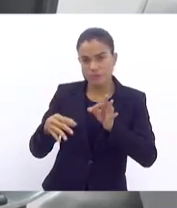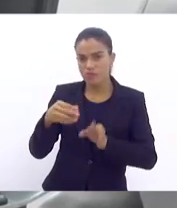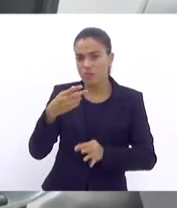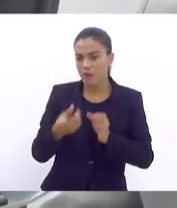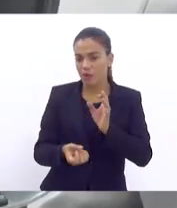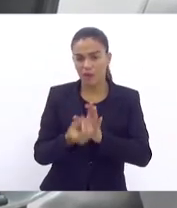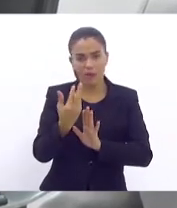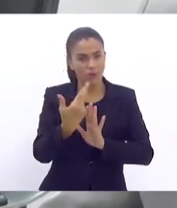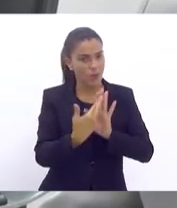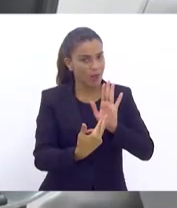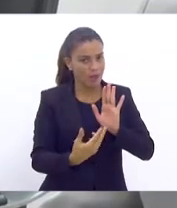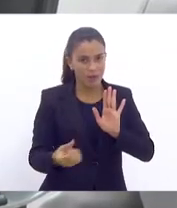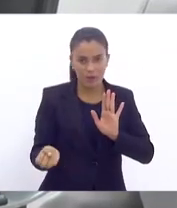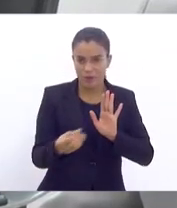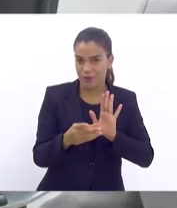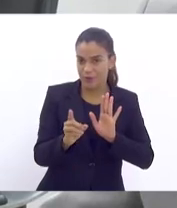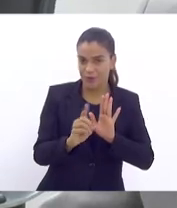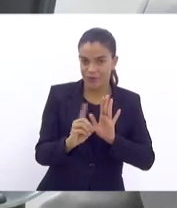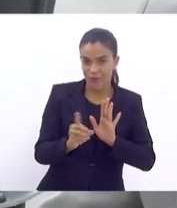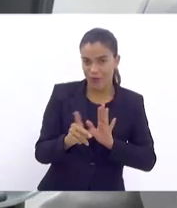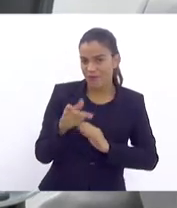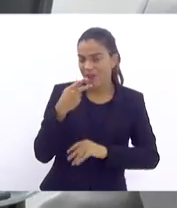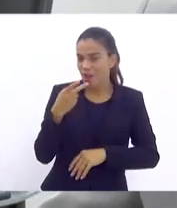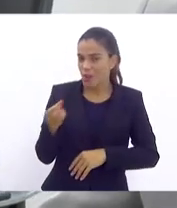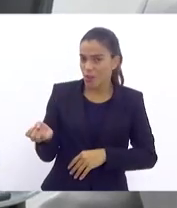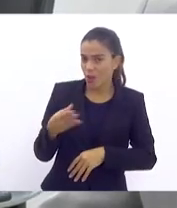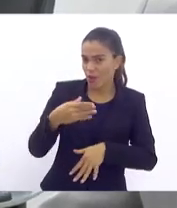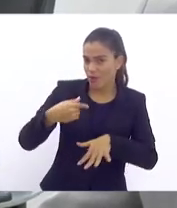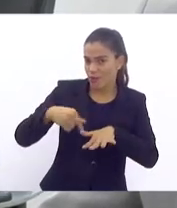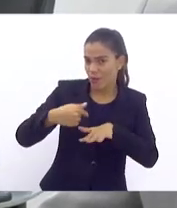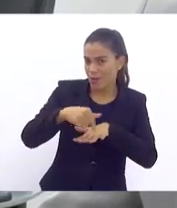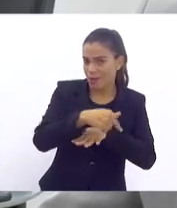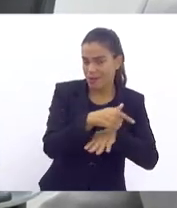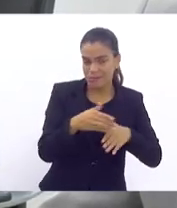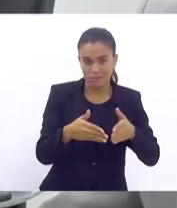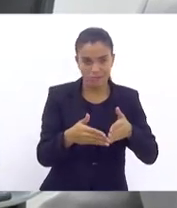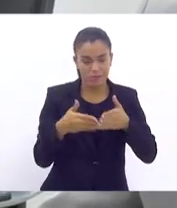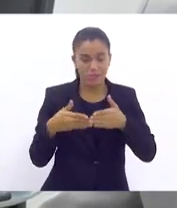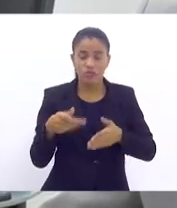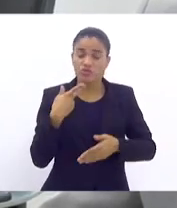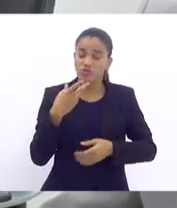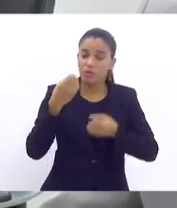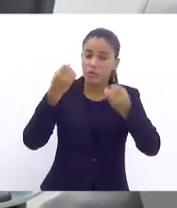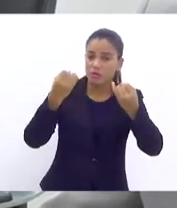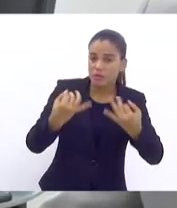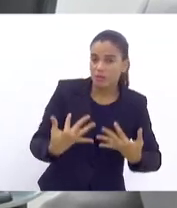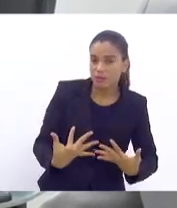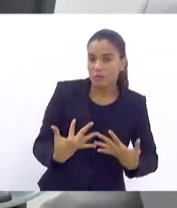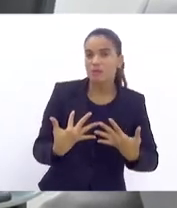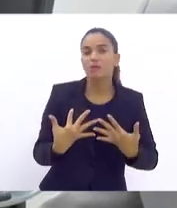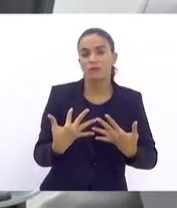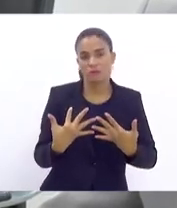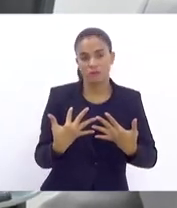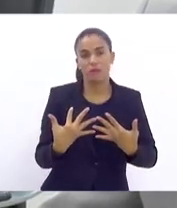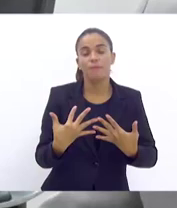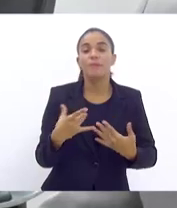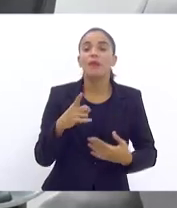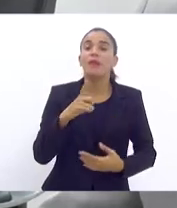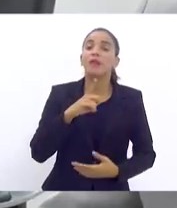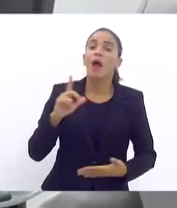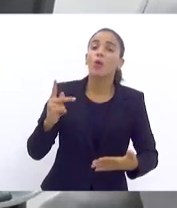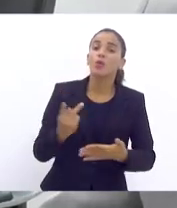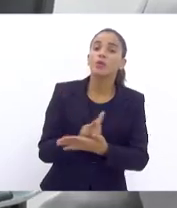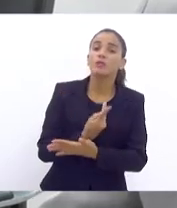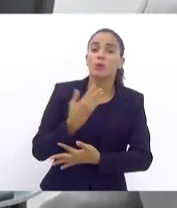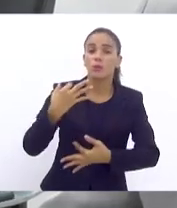regramento novo e não tá dizendo que tem uma nova modalidade de isenções Ele só tá especificando algo E aí fala como advogado que tem acontecido